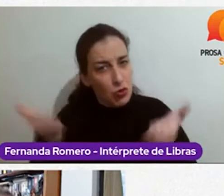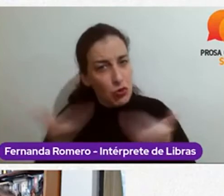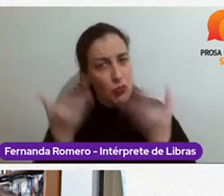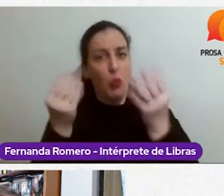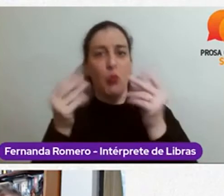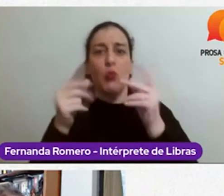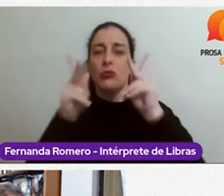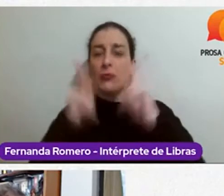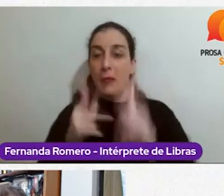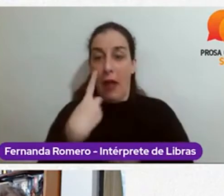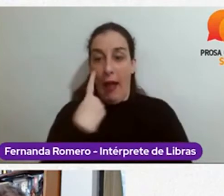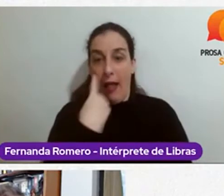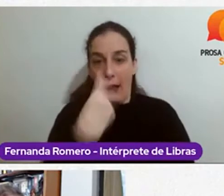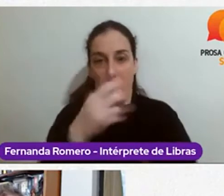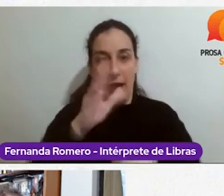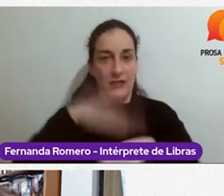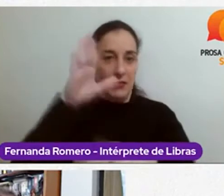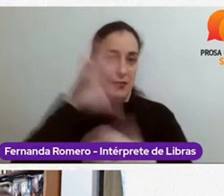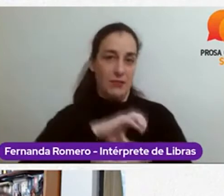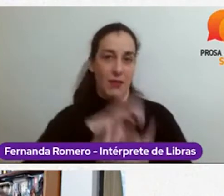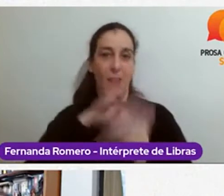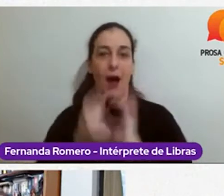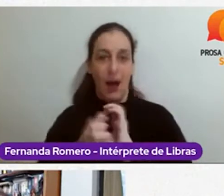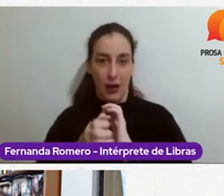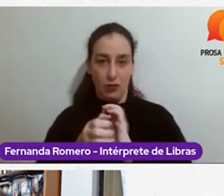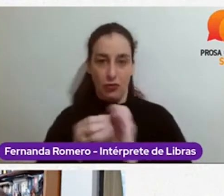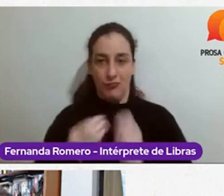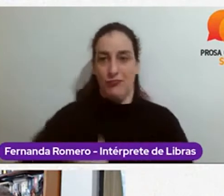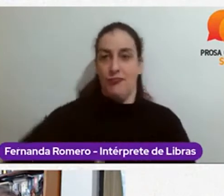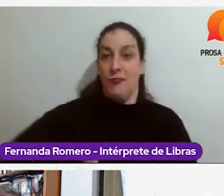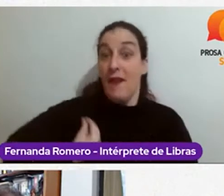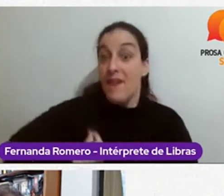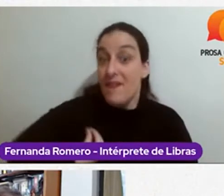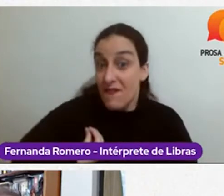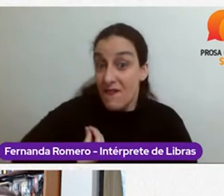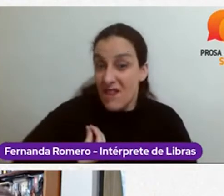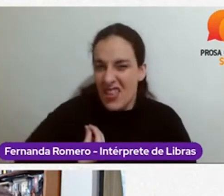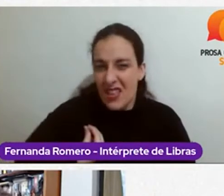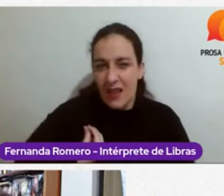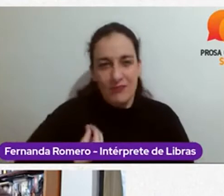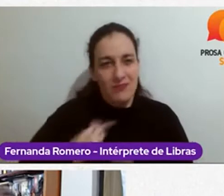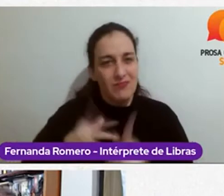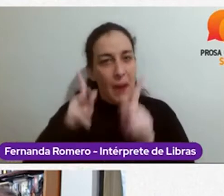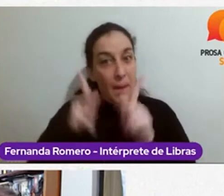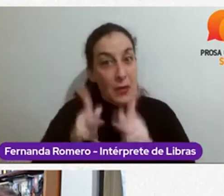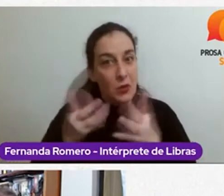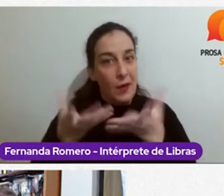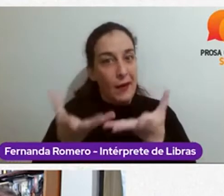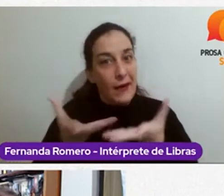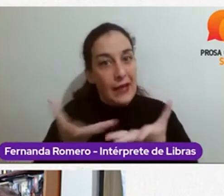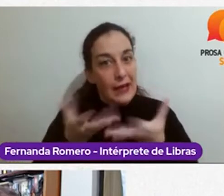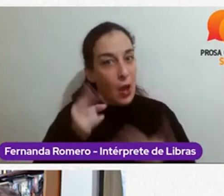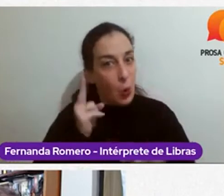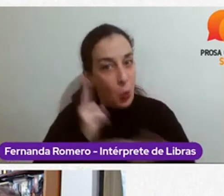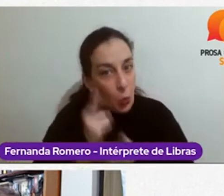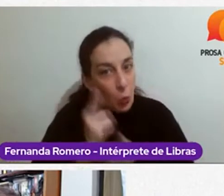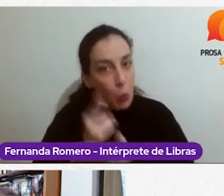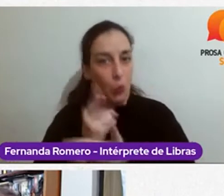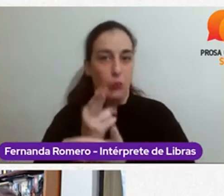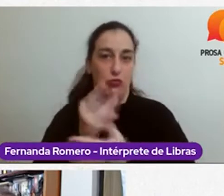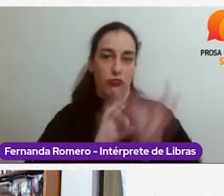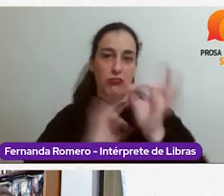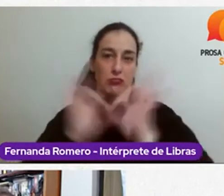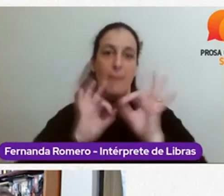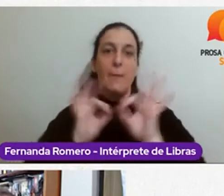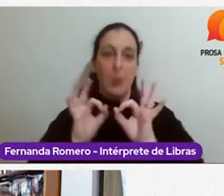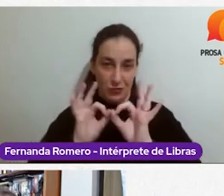a se interessarem mais pela arte, pela vida de quem está tentando dar continuidade para os seus projetos artísticos